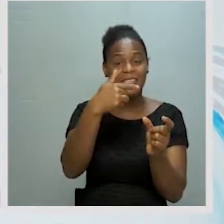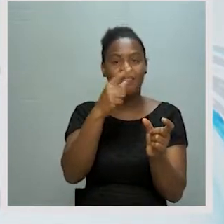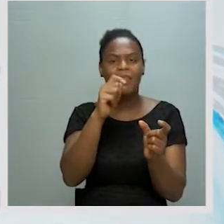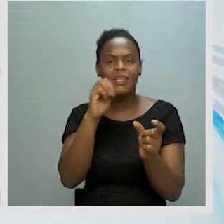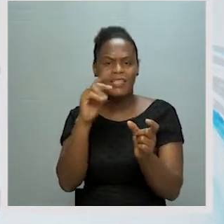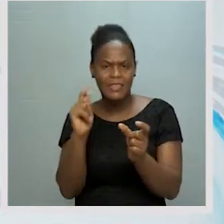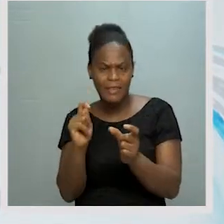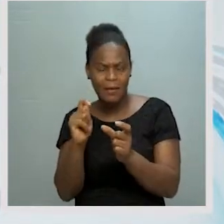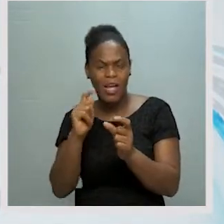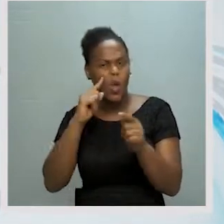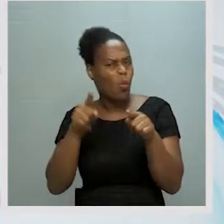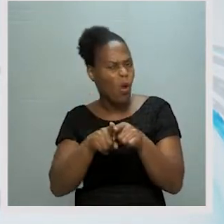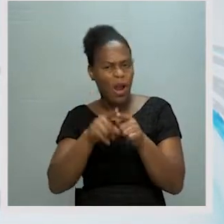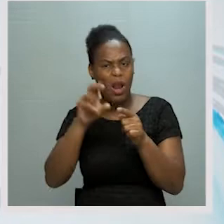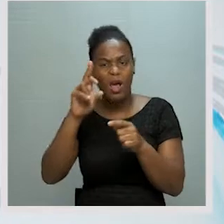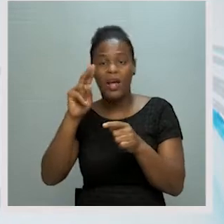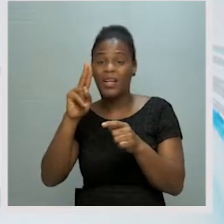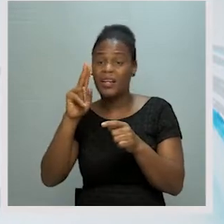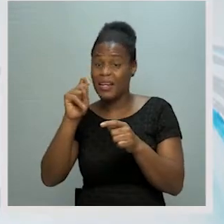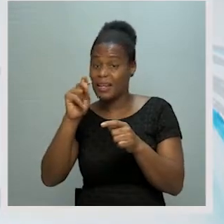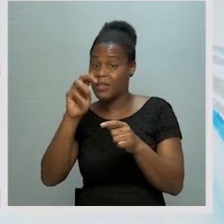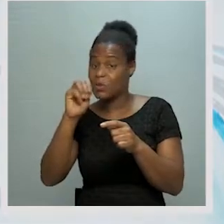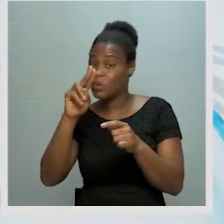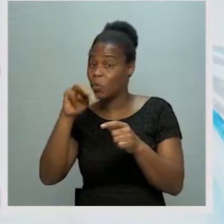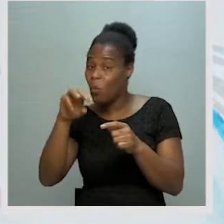vamos debruçar numa próxima oportunidade.